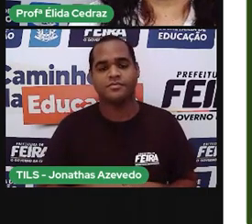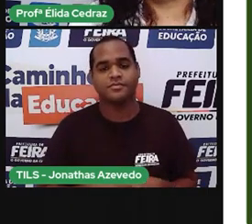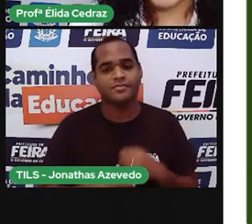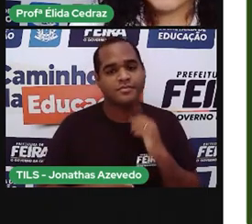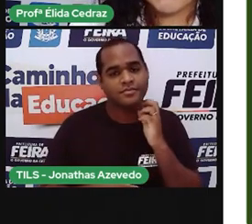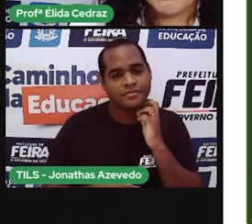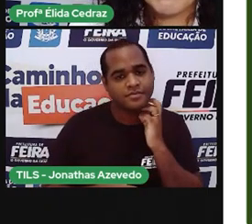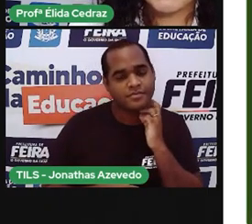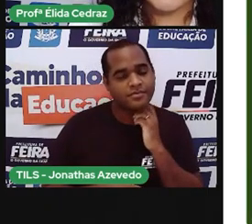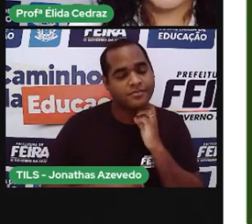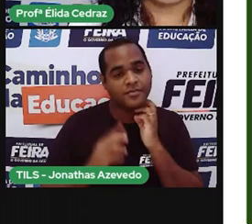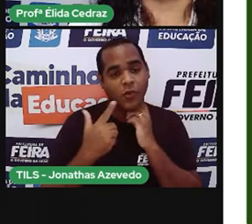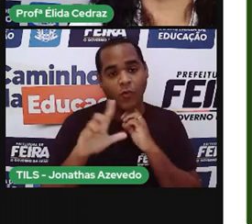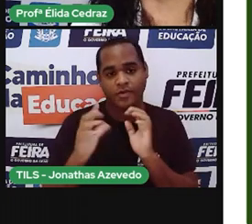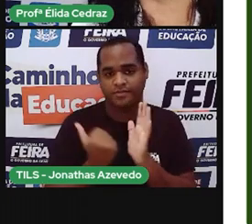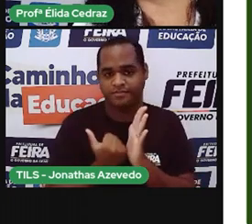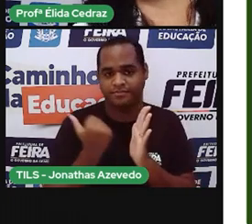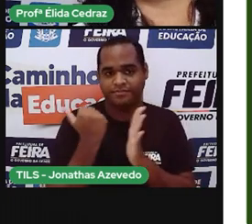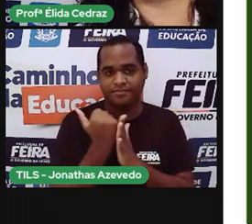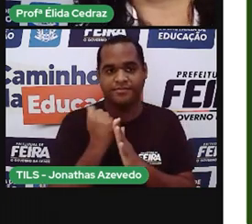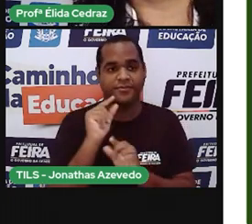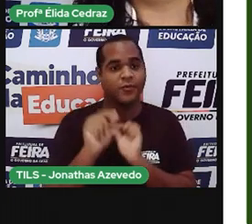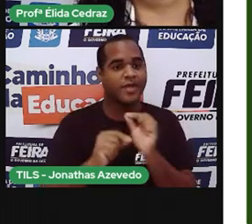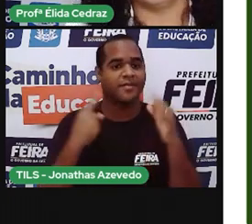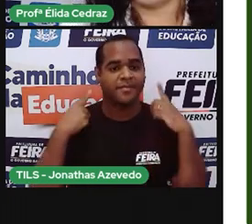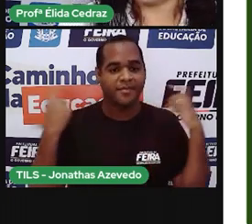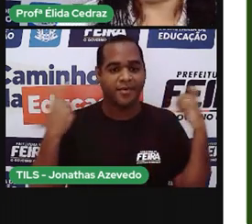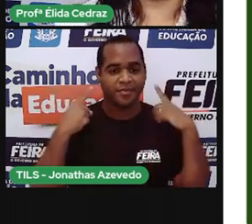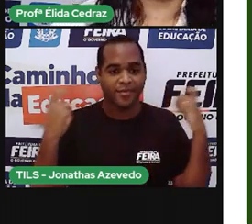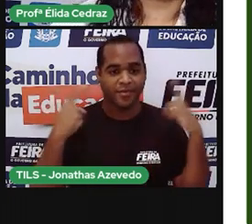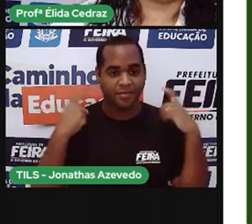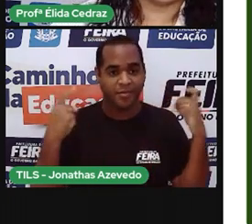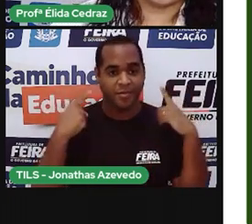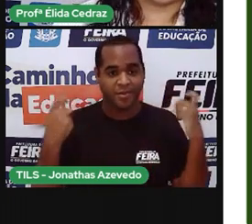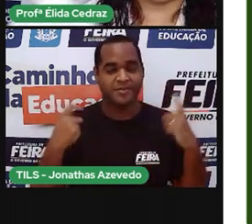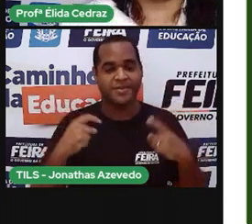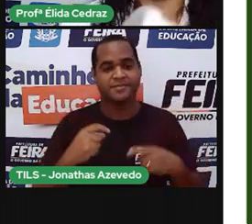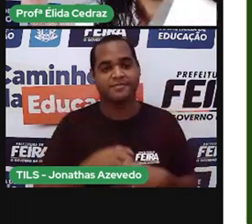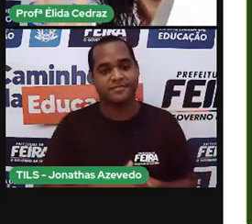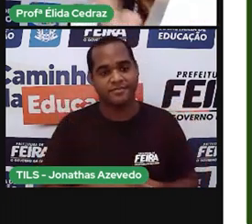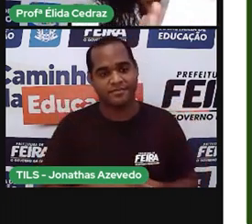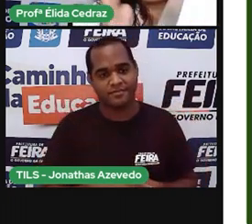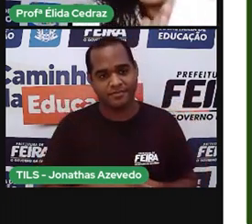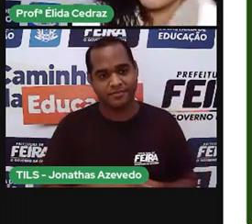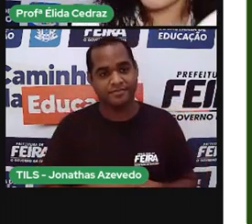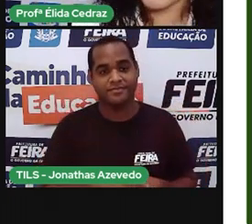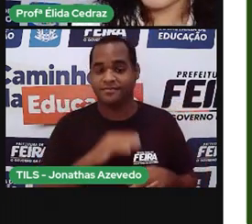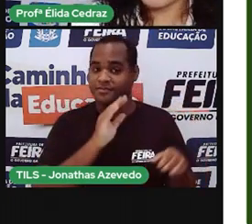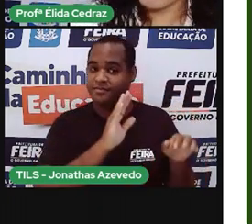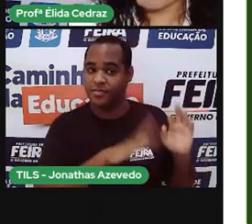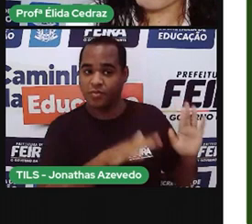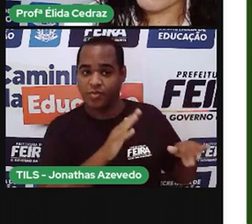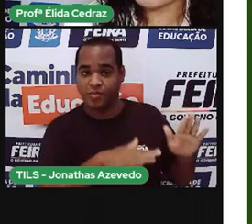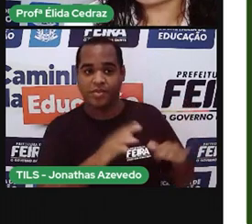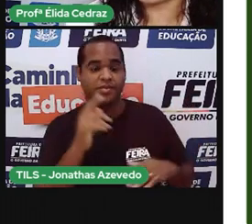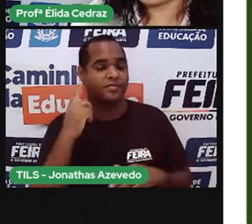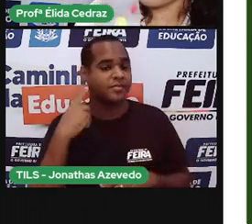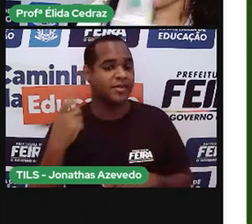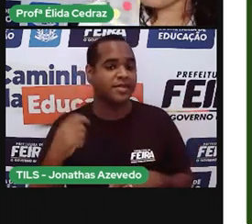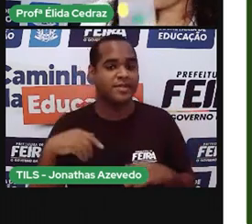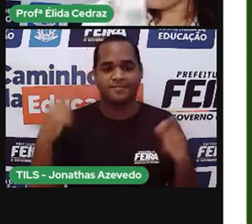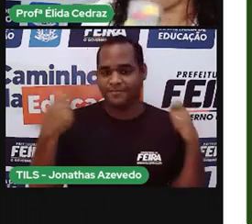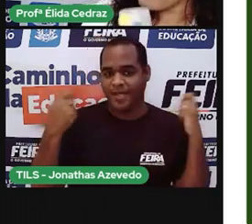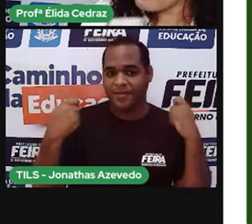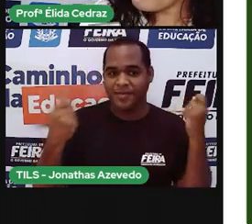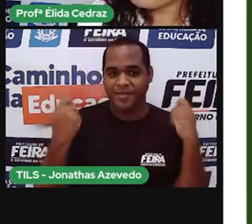A atividade complementar é vamos fazer barulho. E é justamente onde você vai